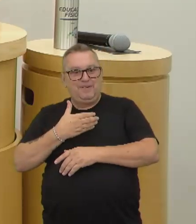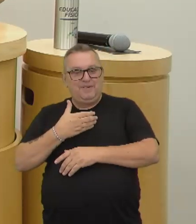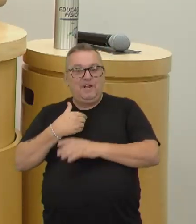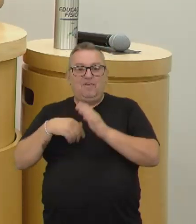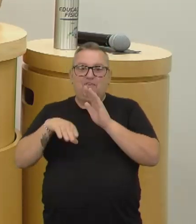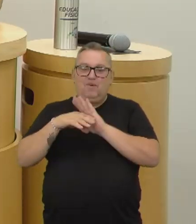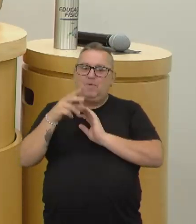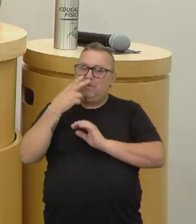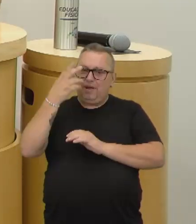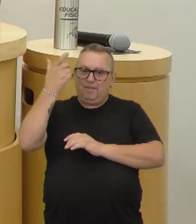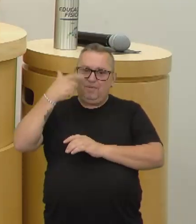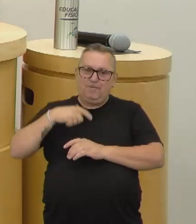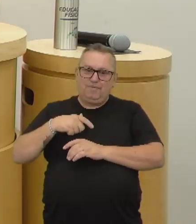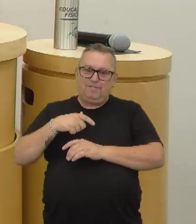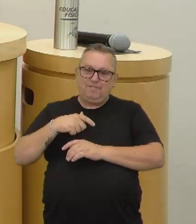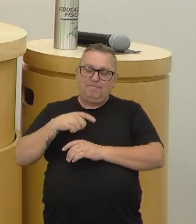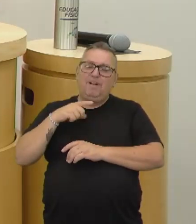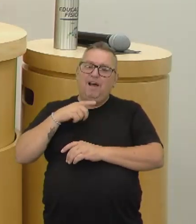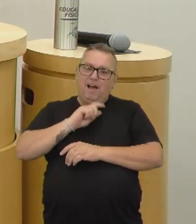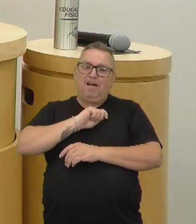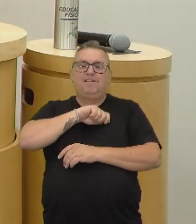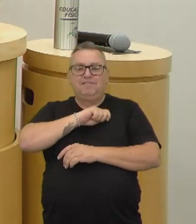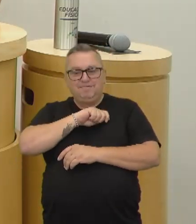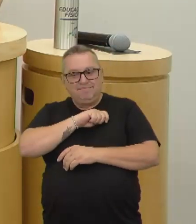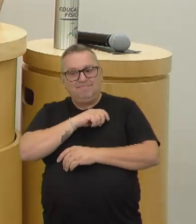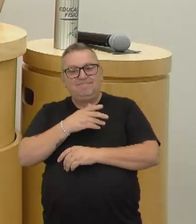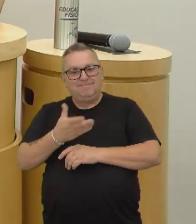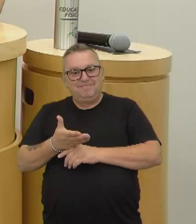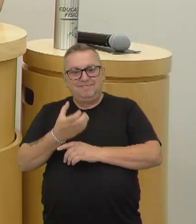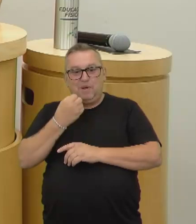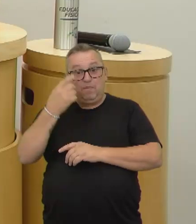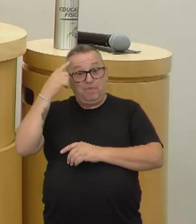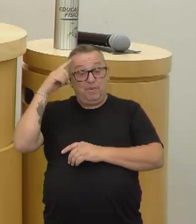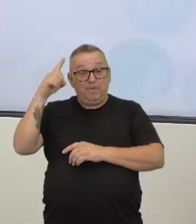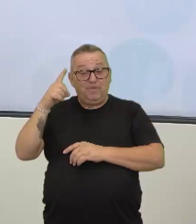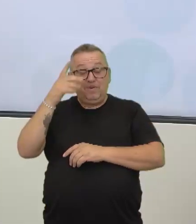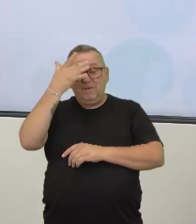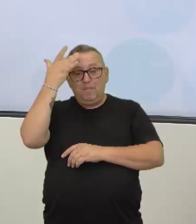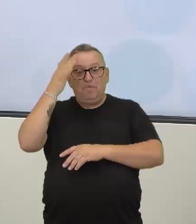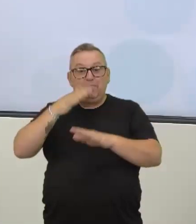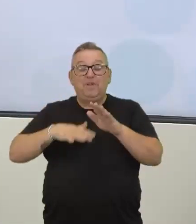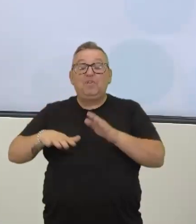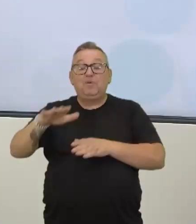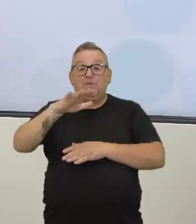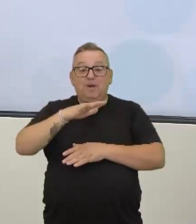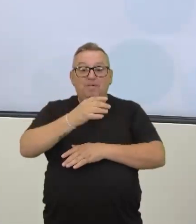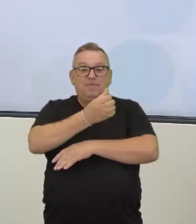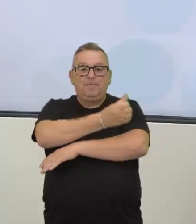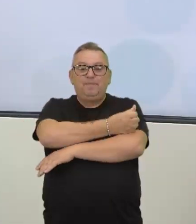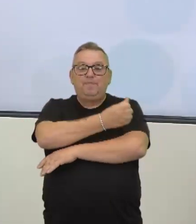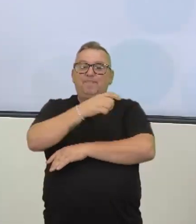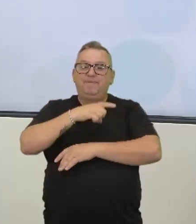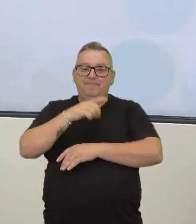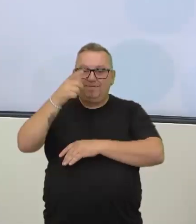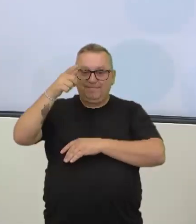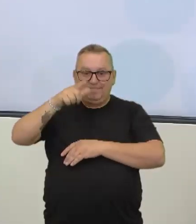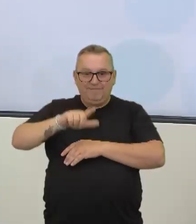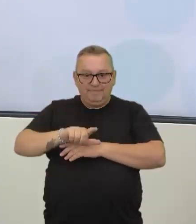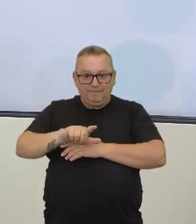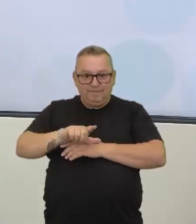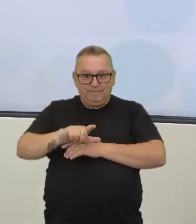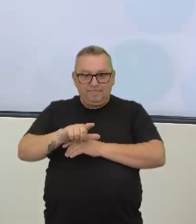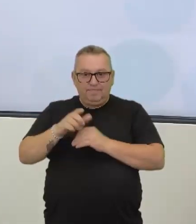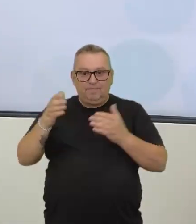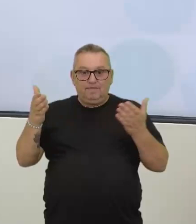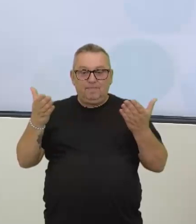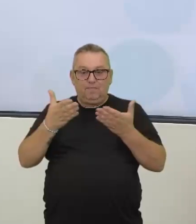Papai Noel, dá a impressão que sou eu, pô. Aí é sacanagem, pô. Bom dia, povo! Sexto ano aí, estamos aqui de novo. Né?